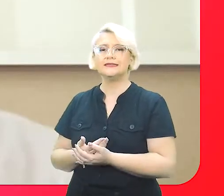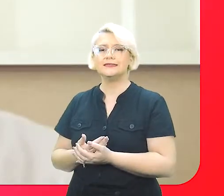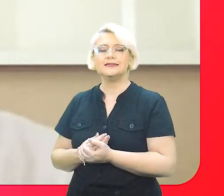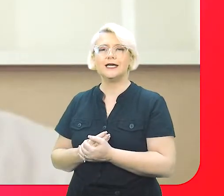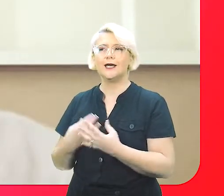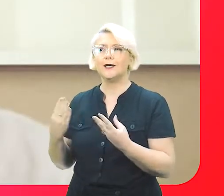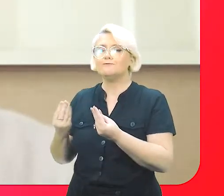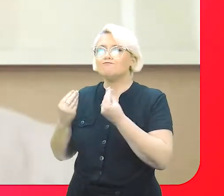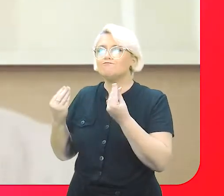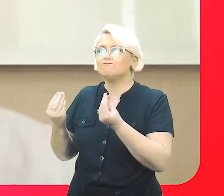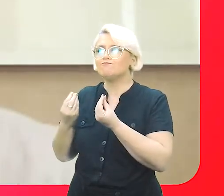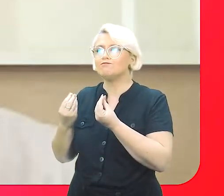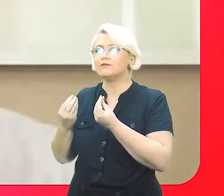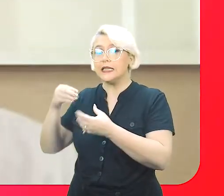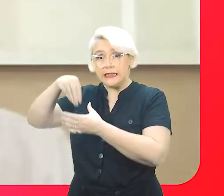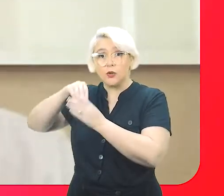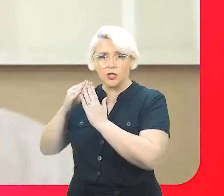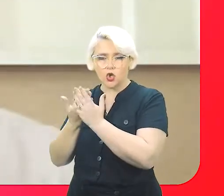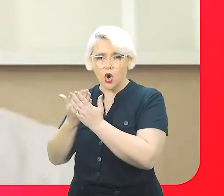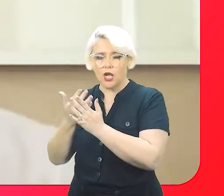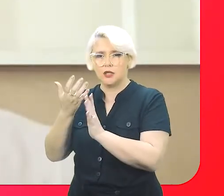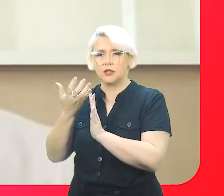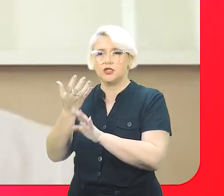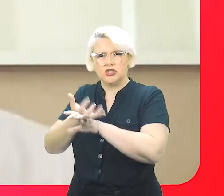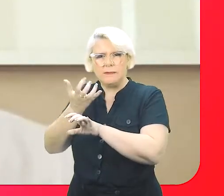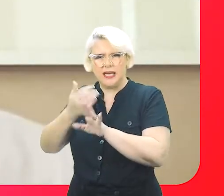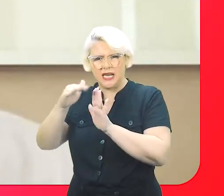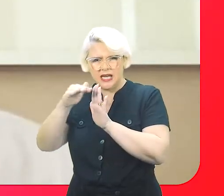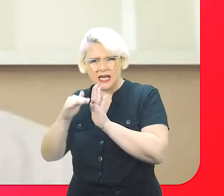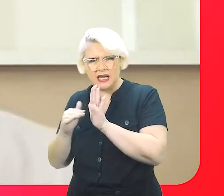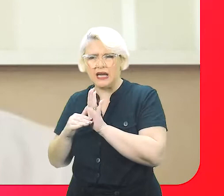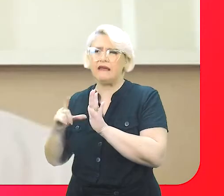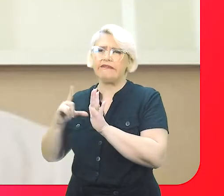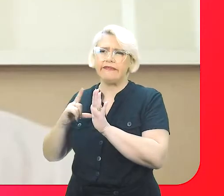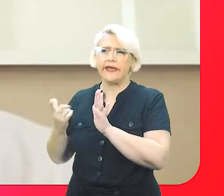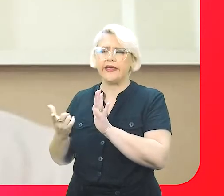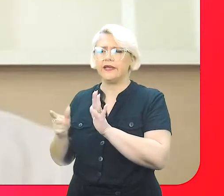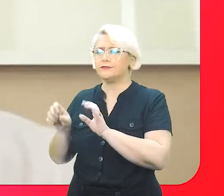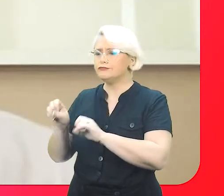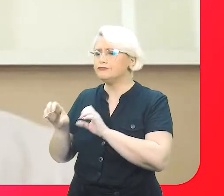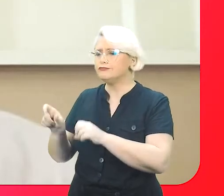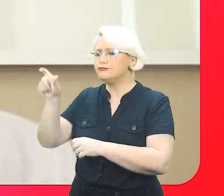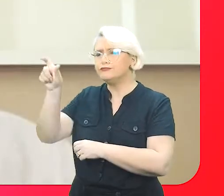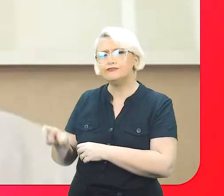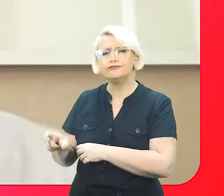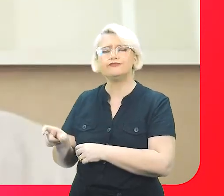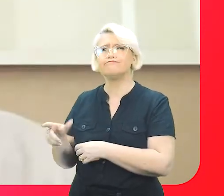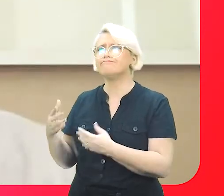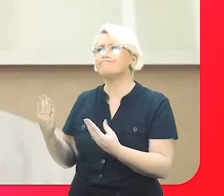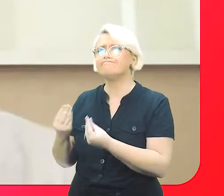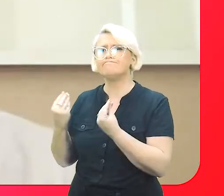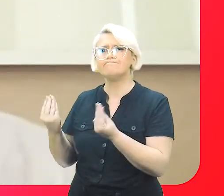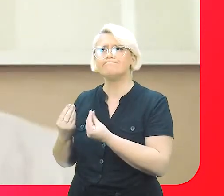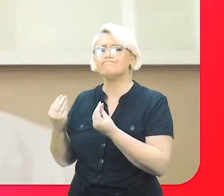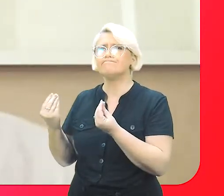modo de educação escolar, né? De constituição do sujeito que